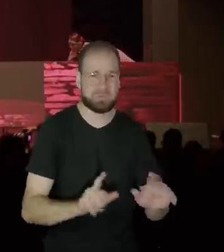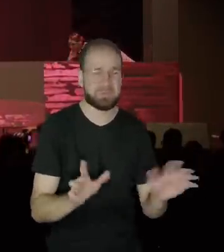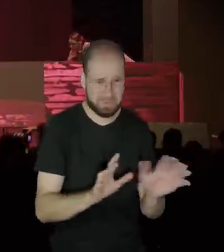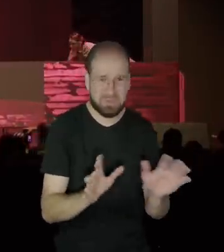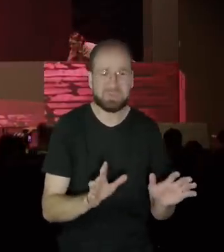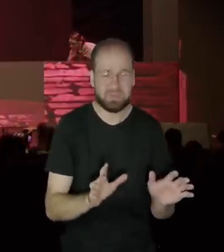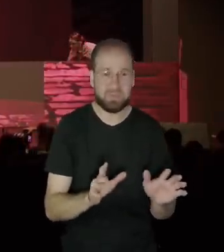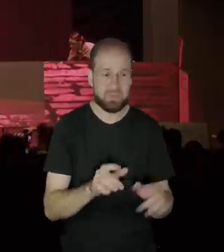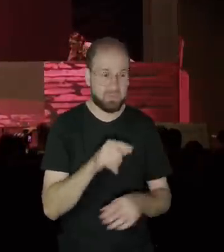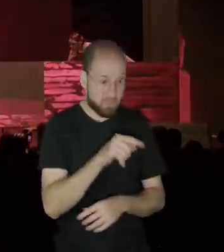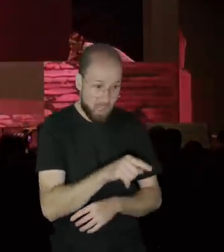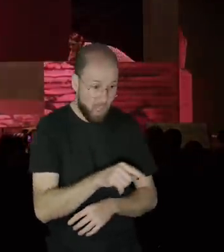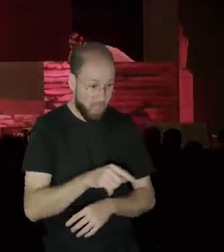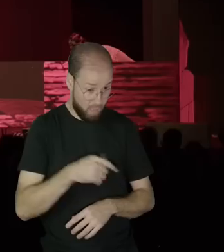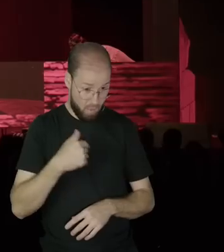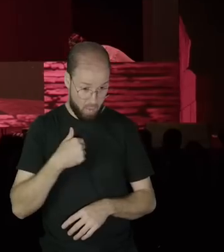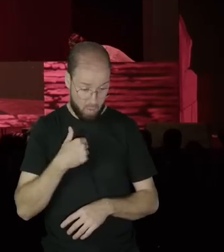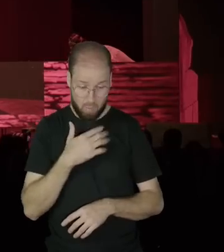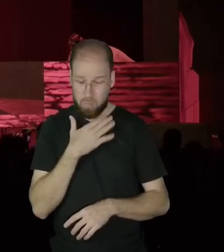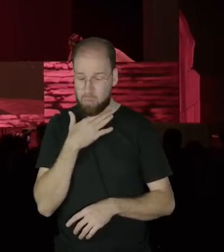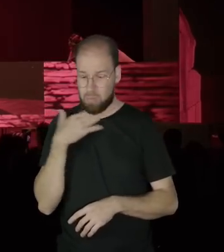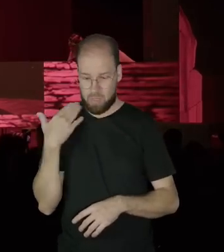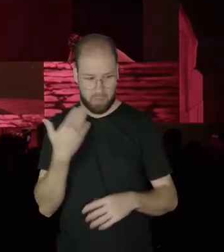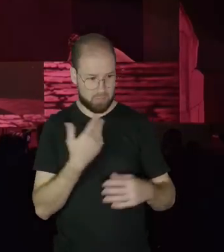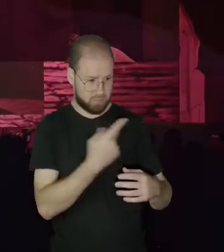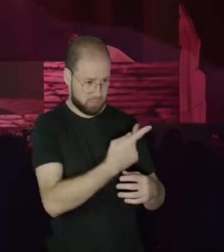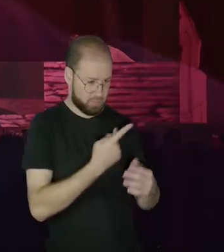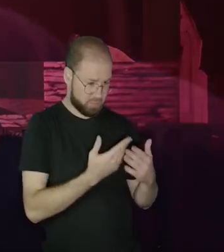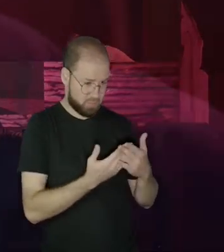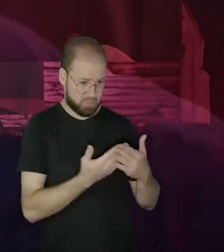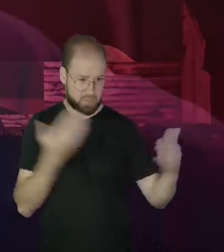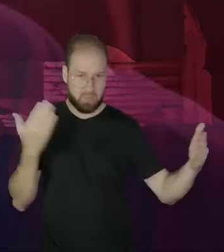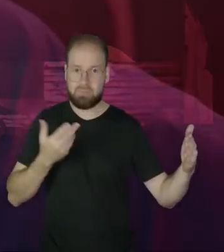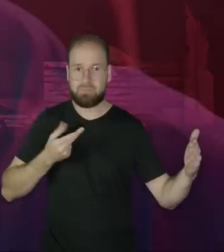Essa não será a nossa separação definitiva.